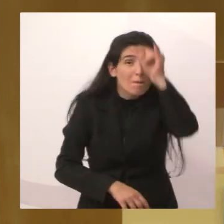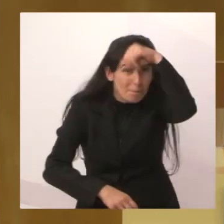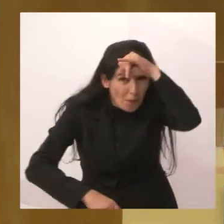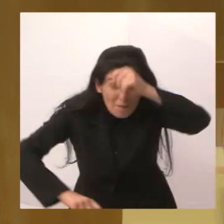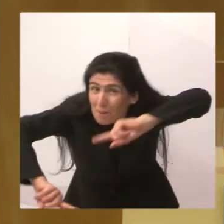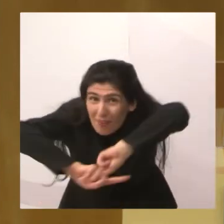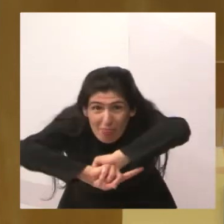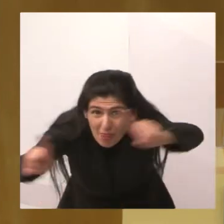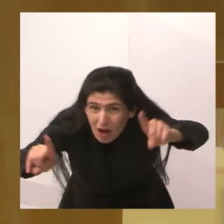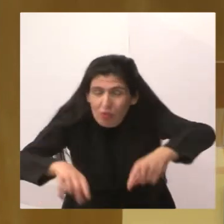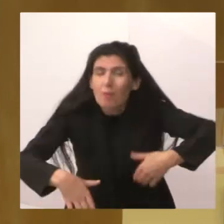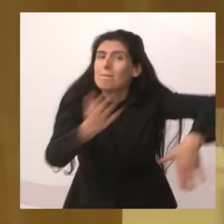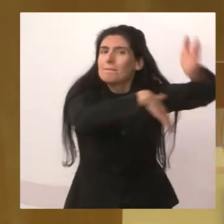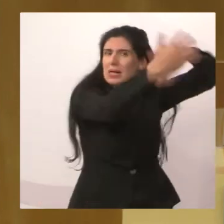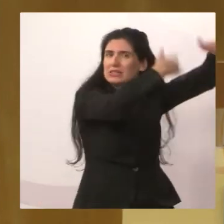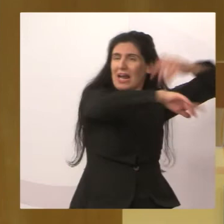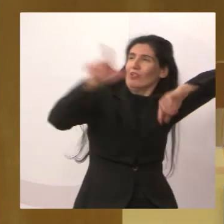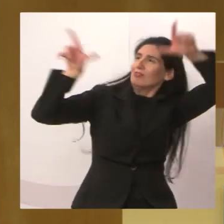Antigamente não tinha TV Câmara,